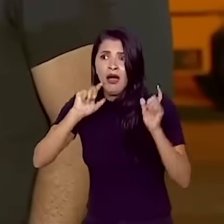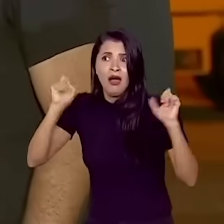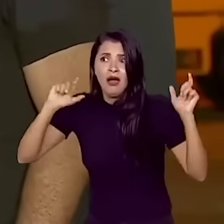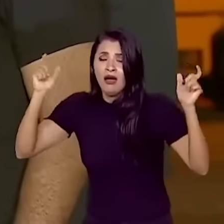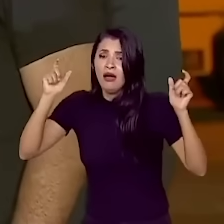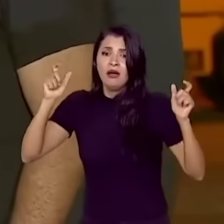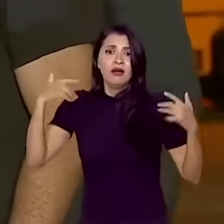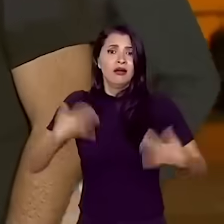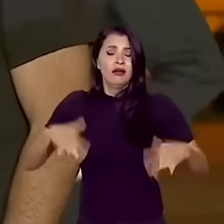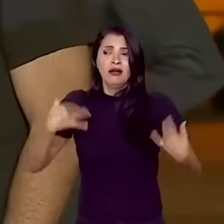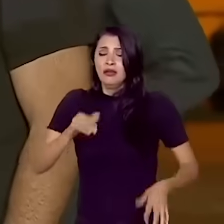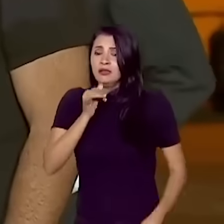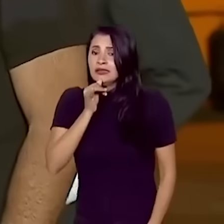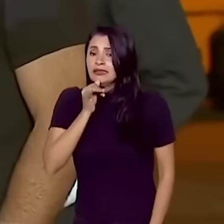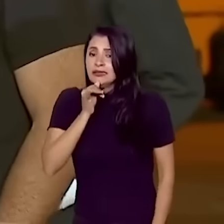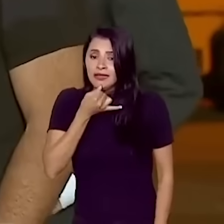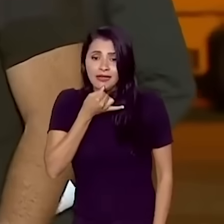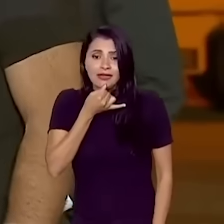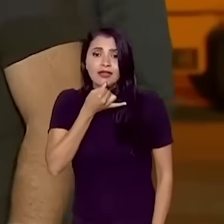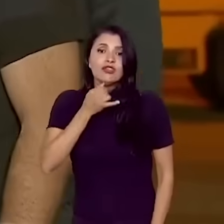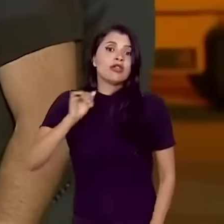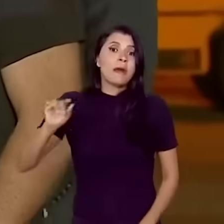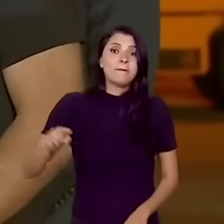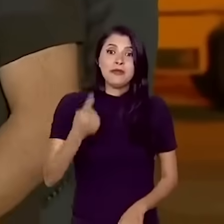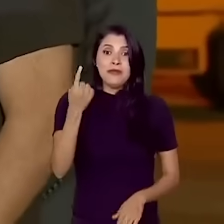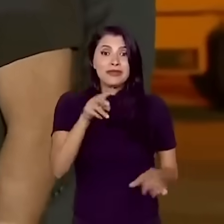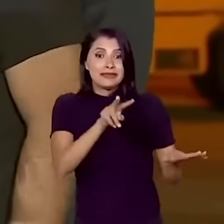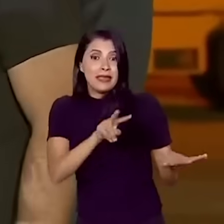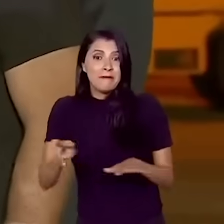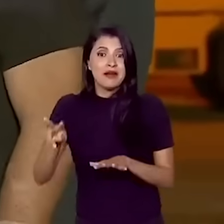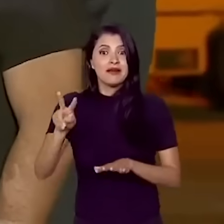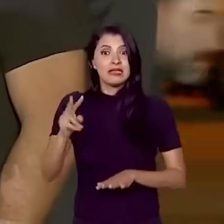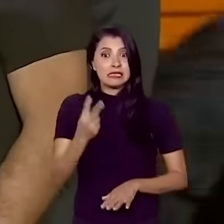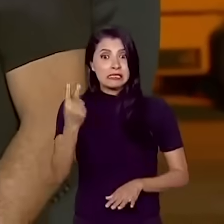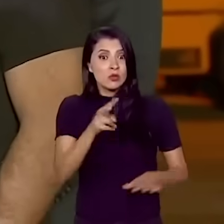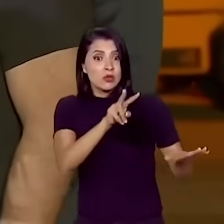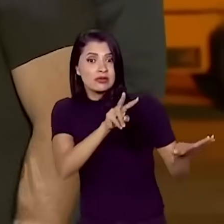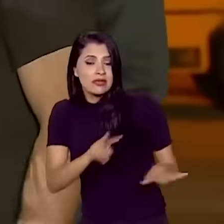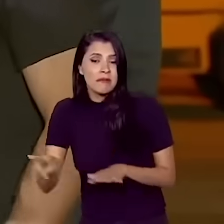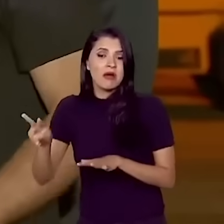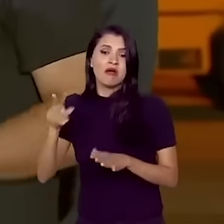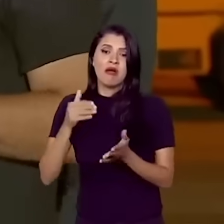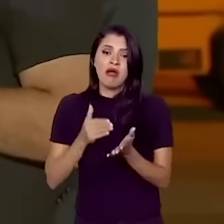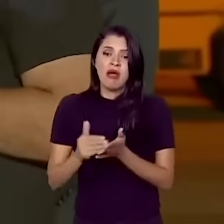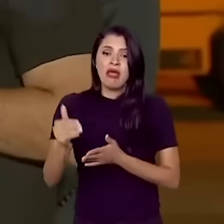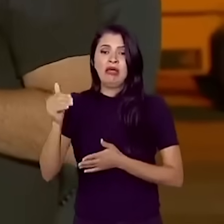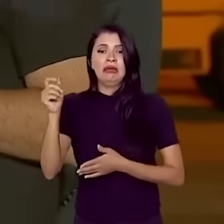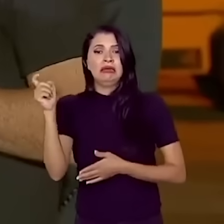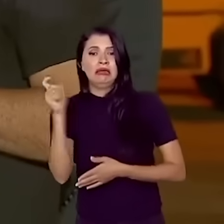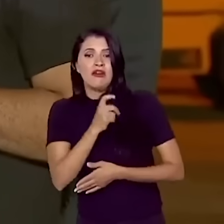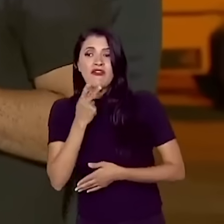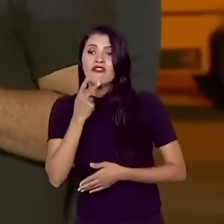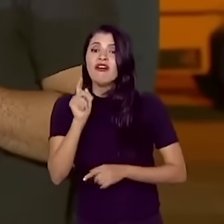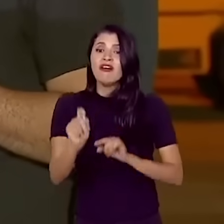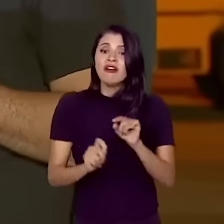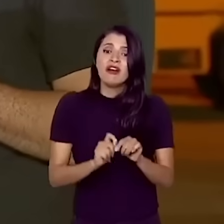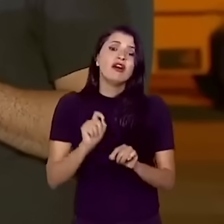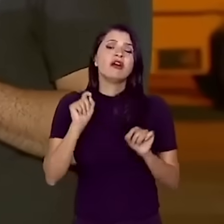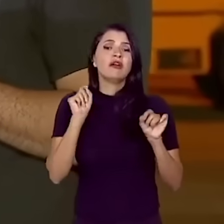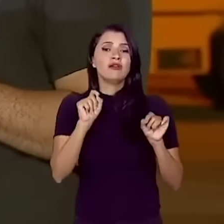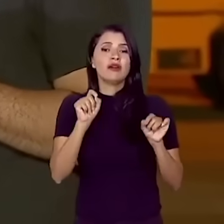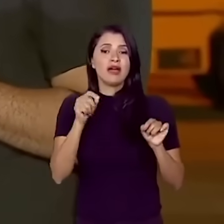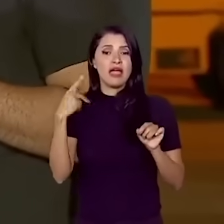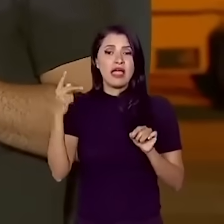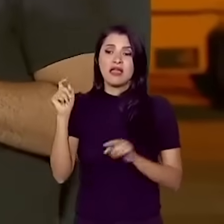muito triste. Primeira semana, segunda semana, a gente começou a ficar mentindo. A gente falava que